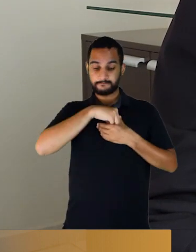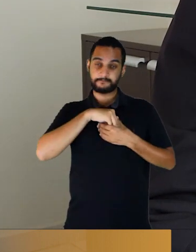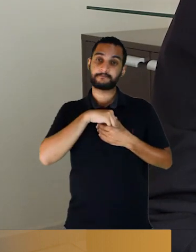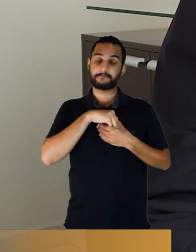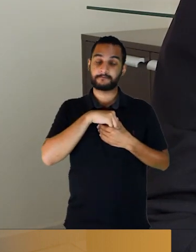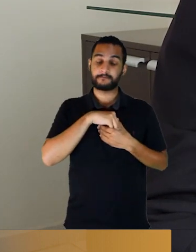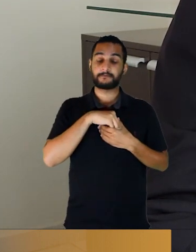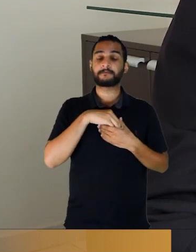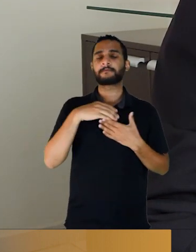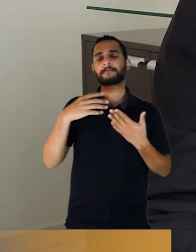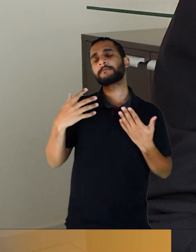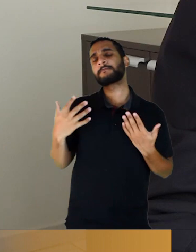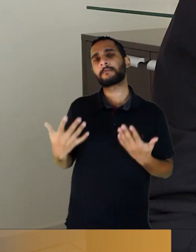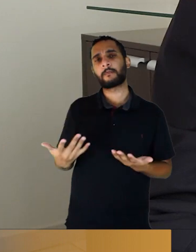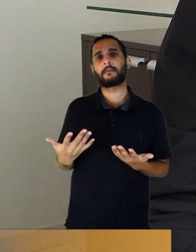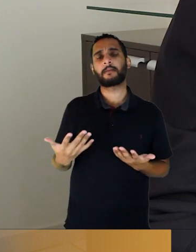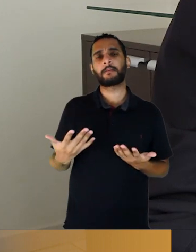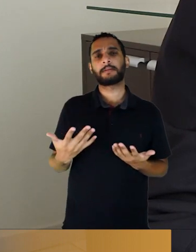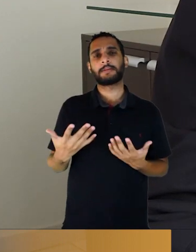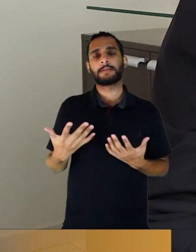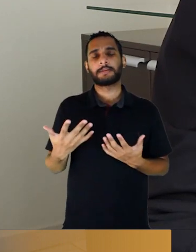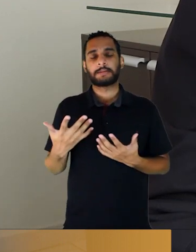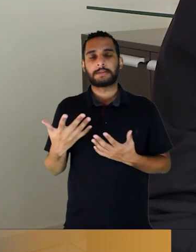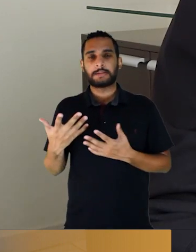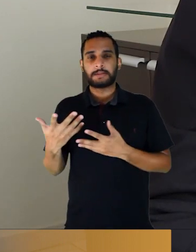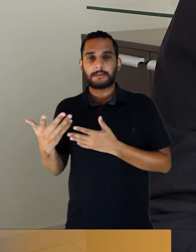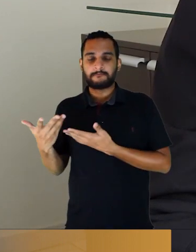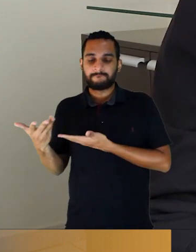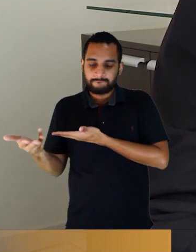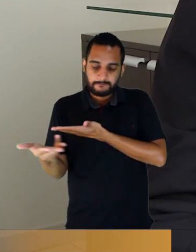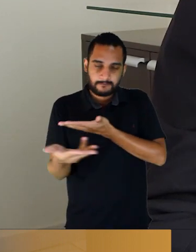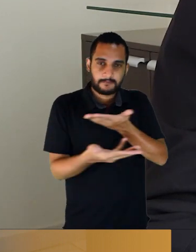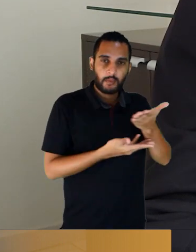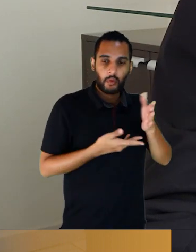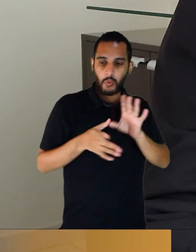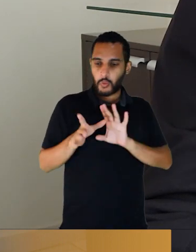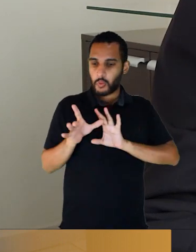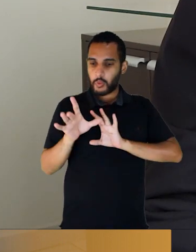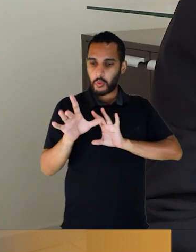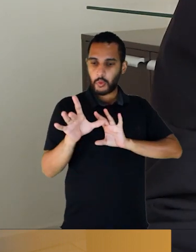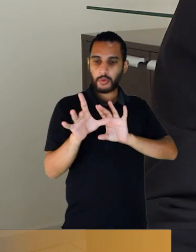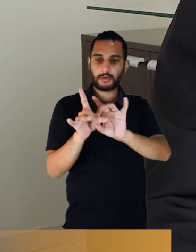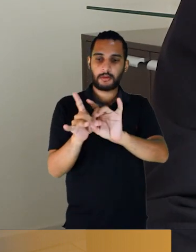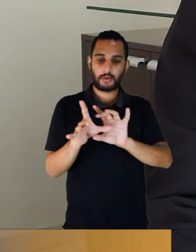habitar em nós. E então a gente fica